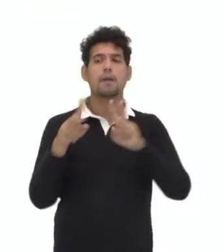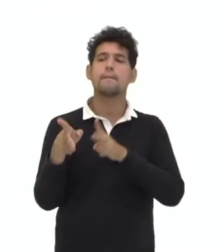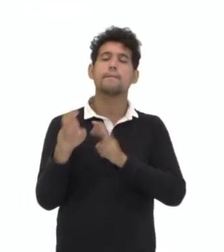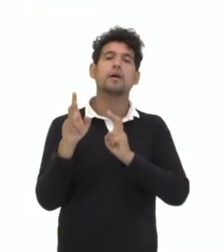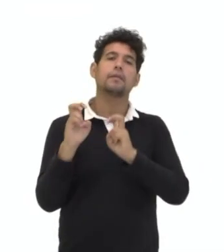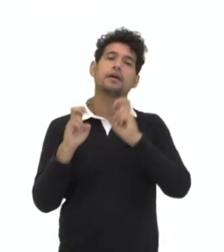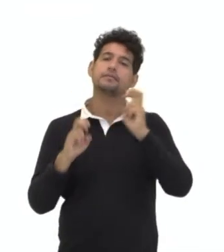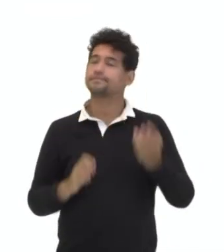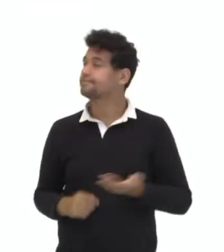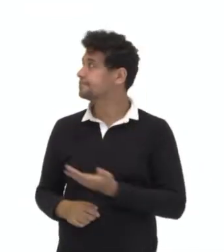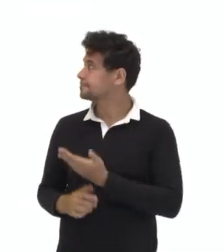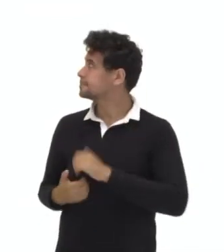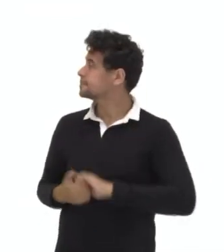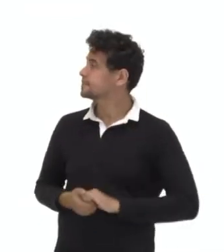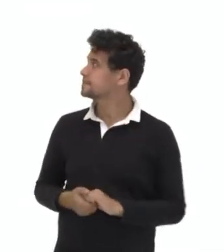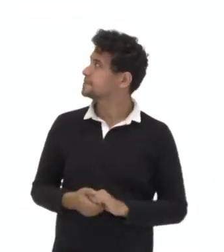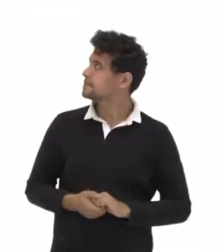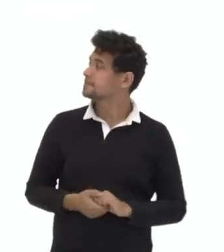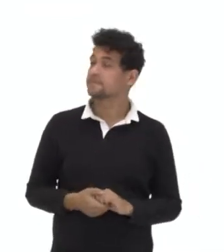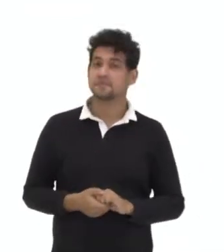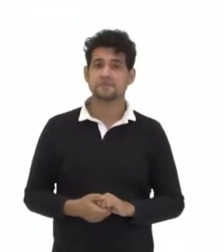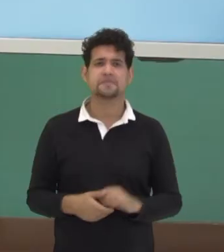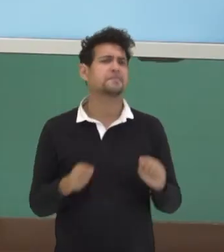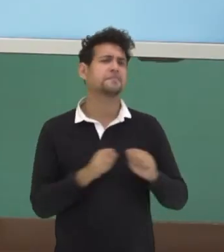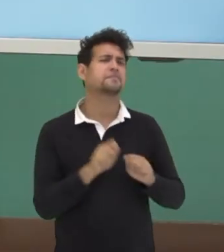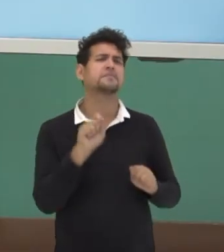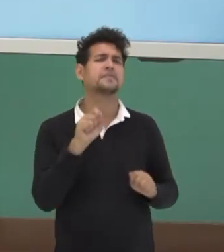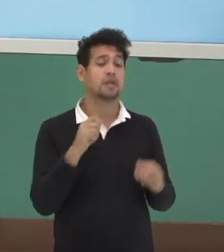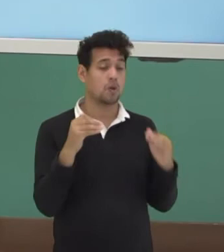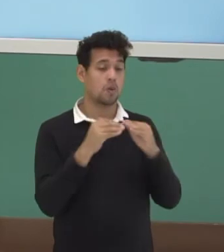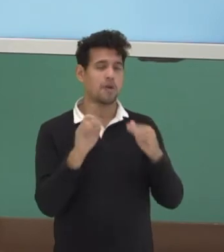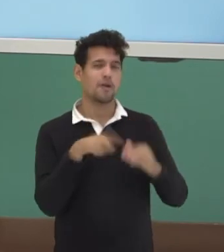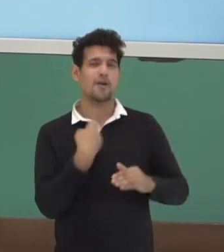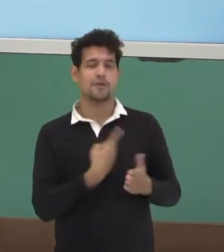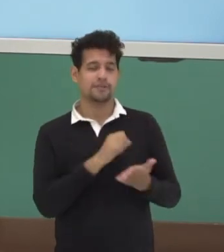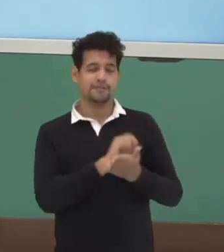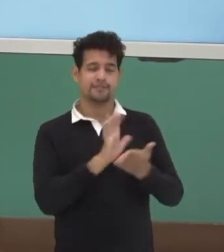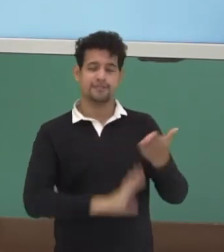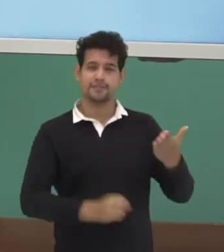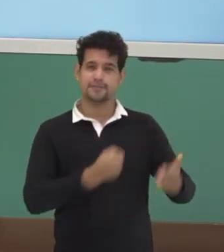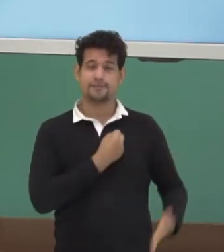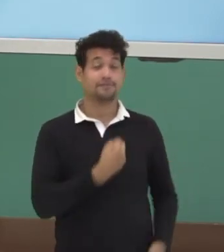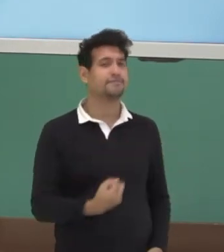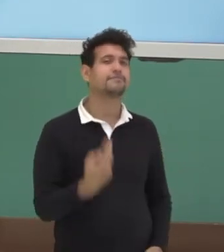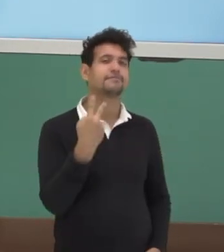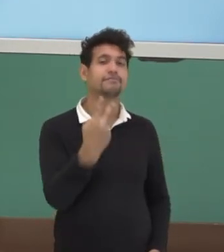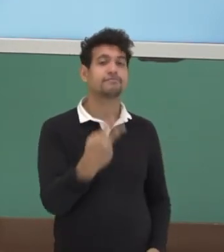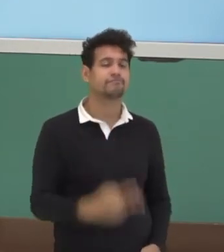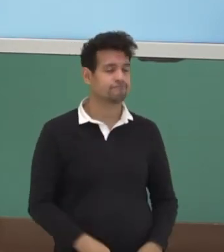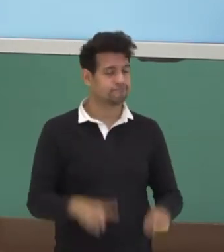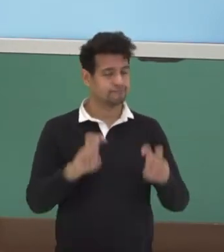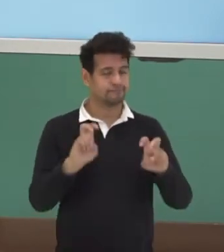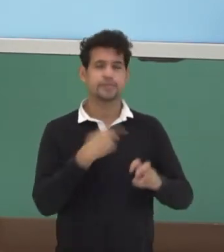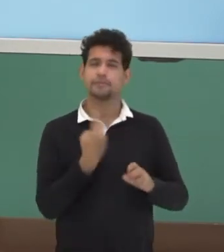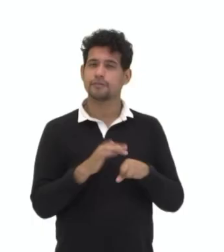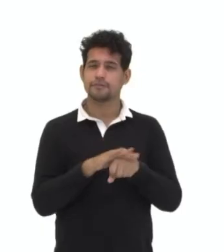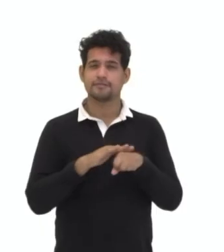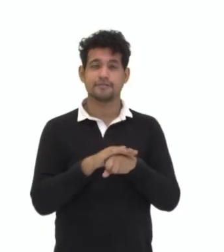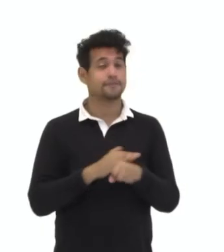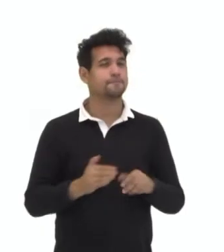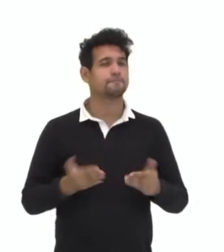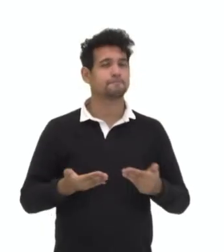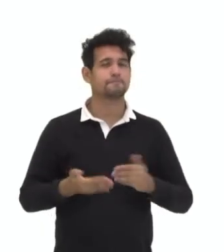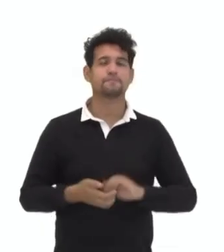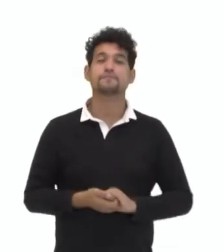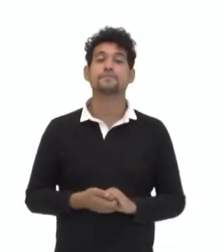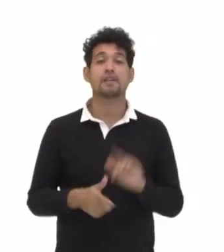bem esse cartaz, ó. Ele faz parte da nossa atividade 2 e é sobre ele que vamos conversar agora.